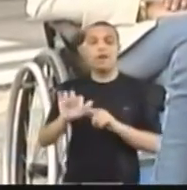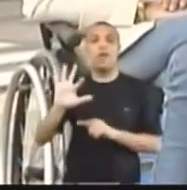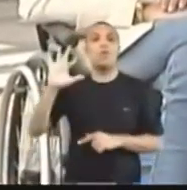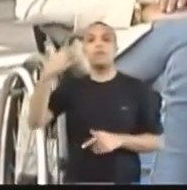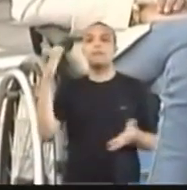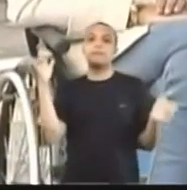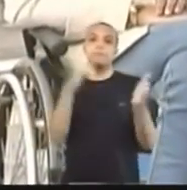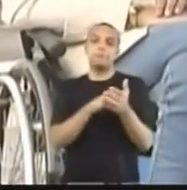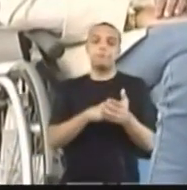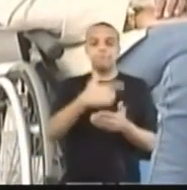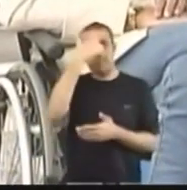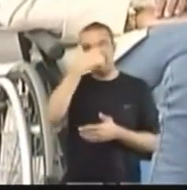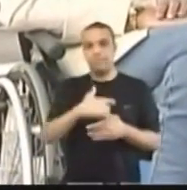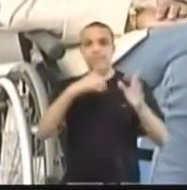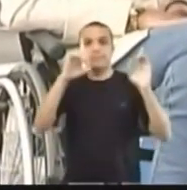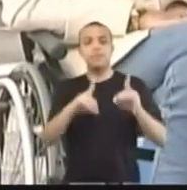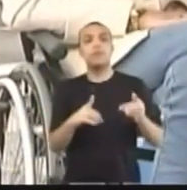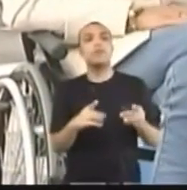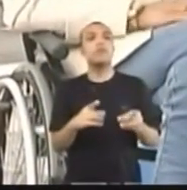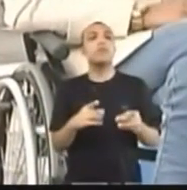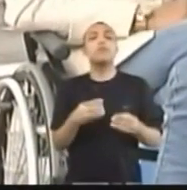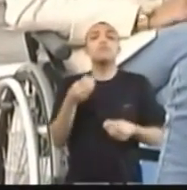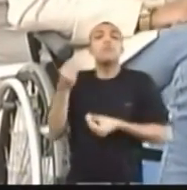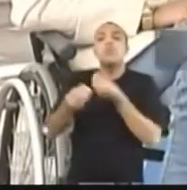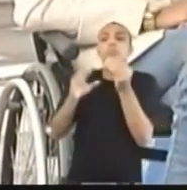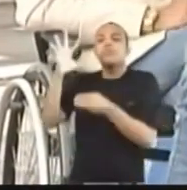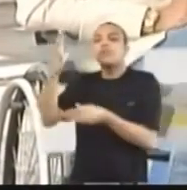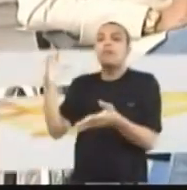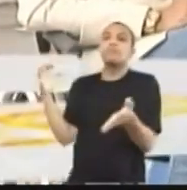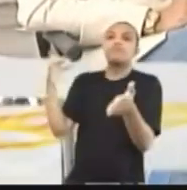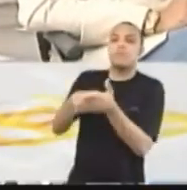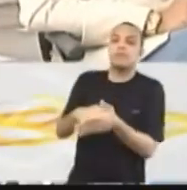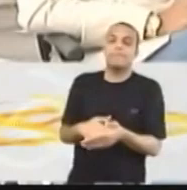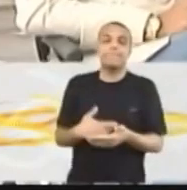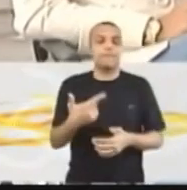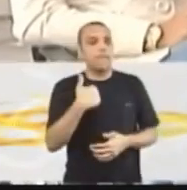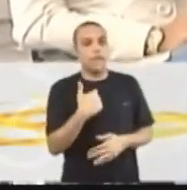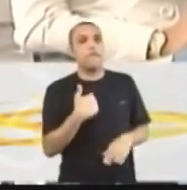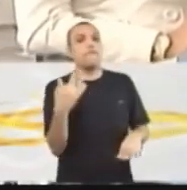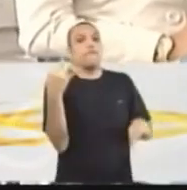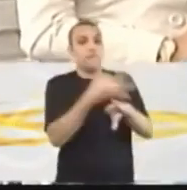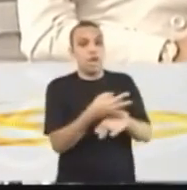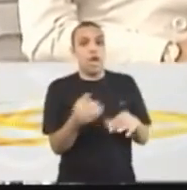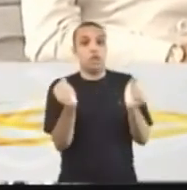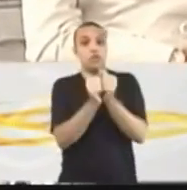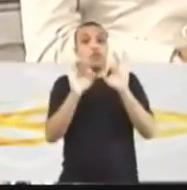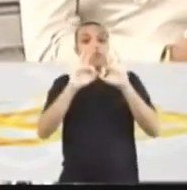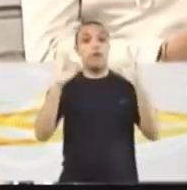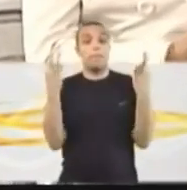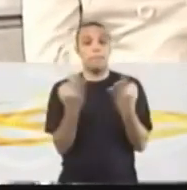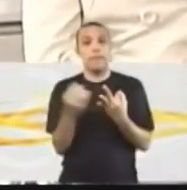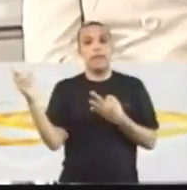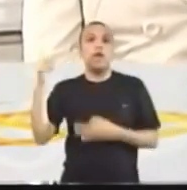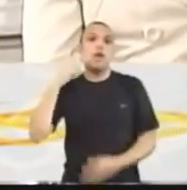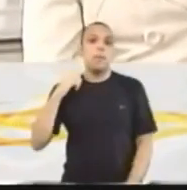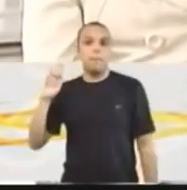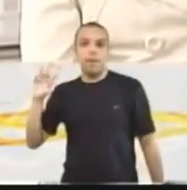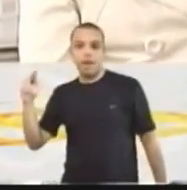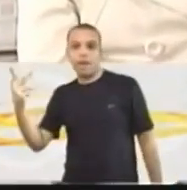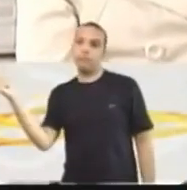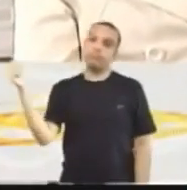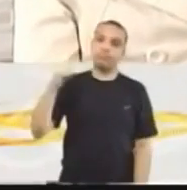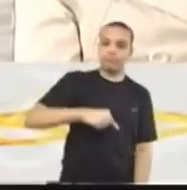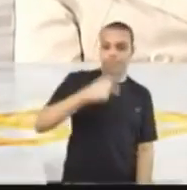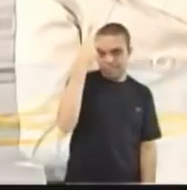acidente de trânsito que você sofreu eu estava voltando de férias com a minha família de Belo Horizonte aqui para São